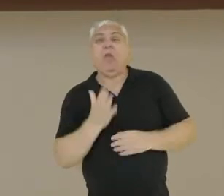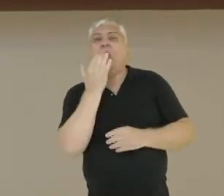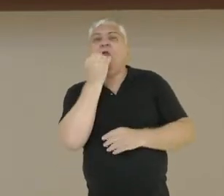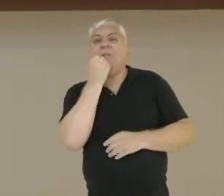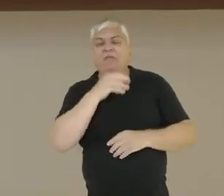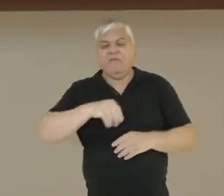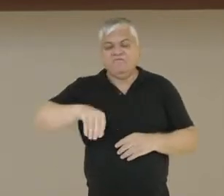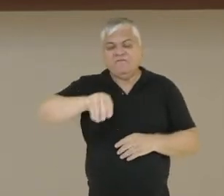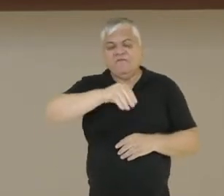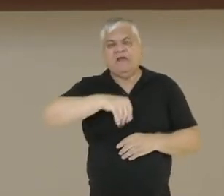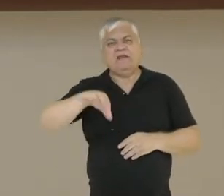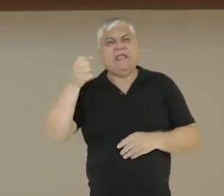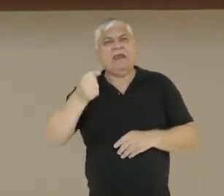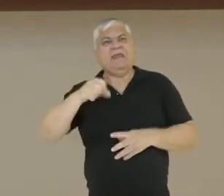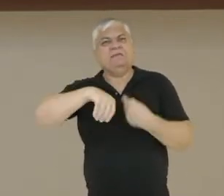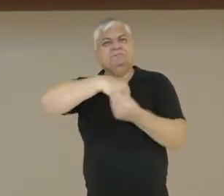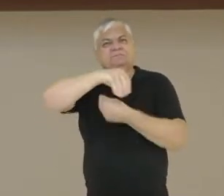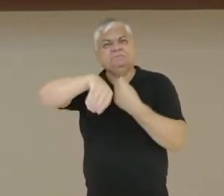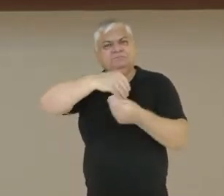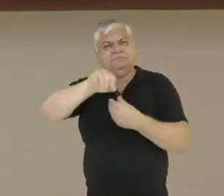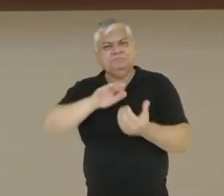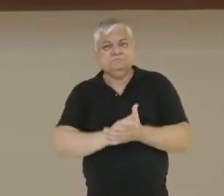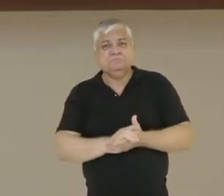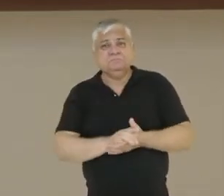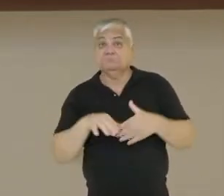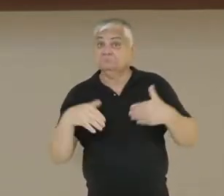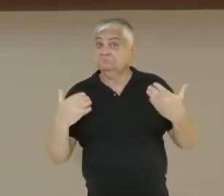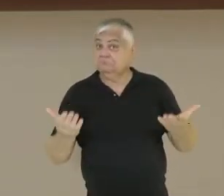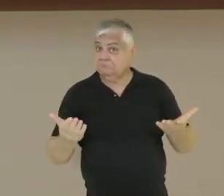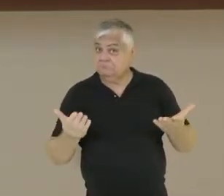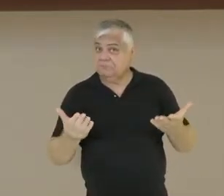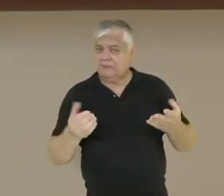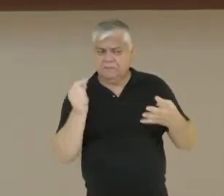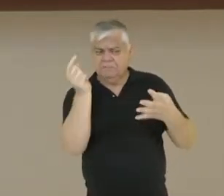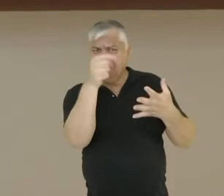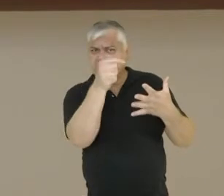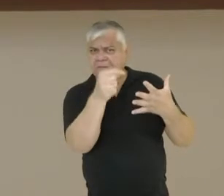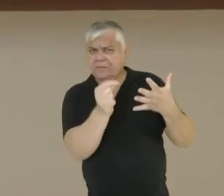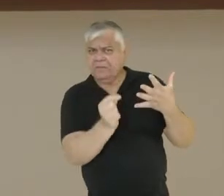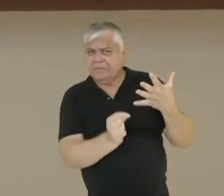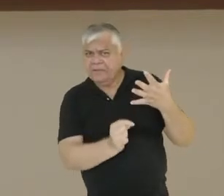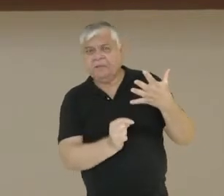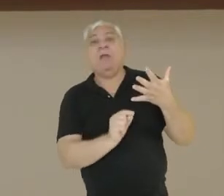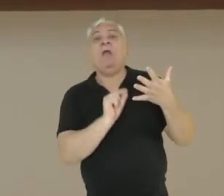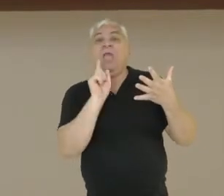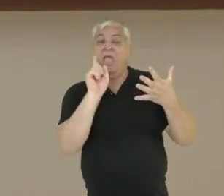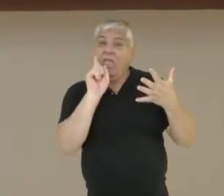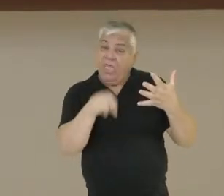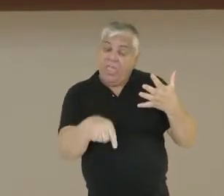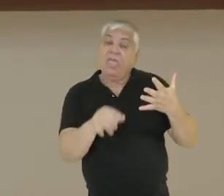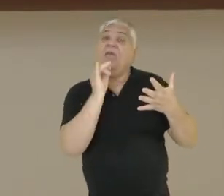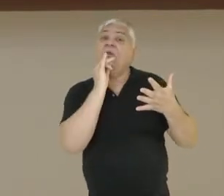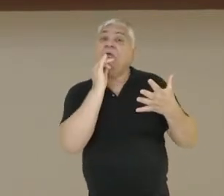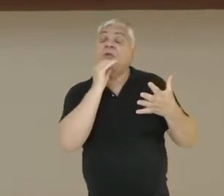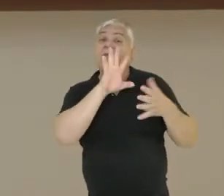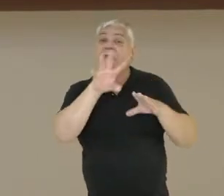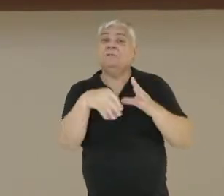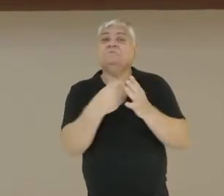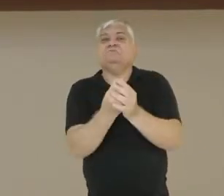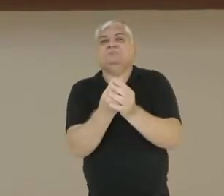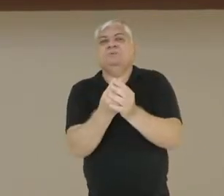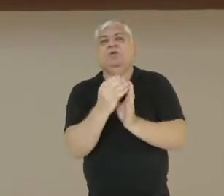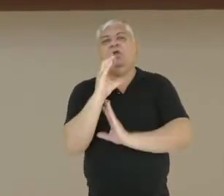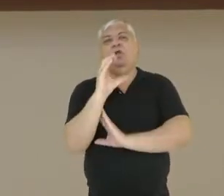farinha com leite. Então, isso tudo que eu estou dizendo é uma questão de complemento. O que é